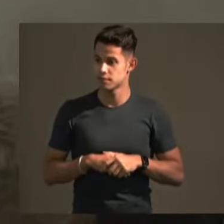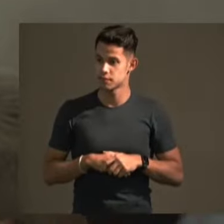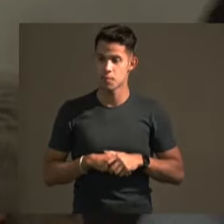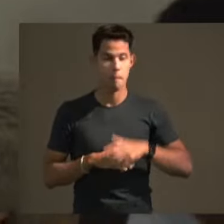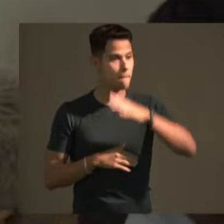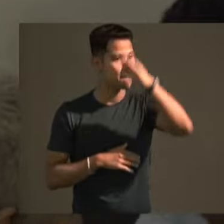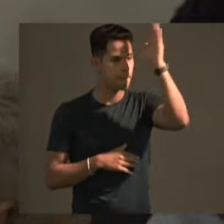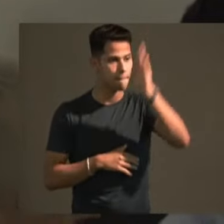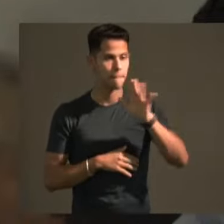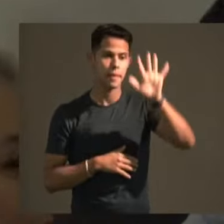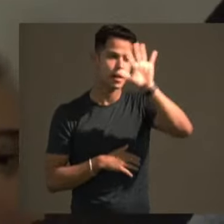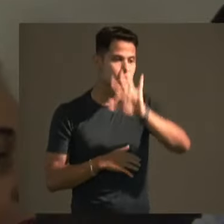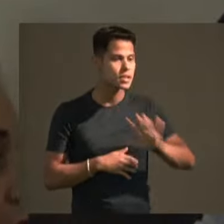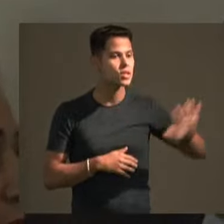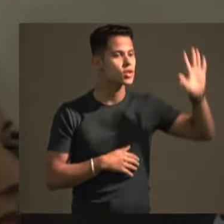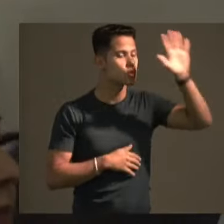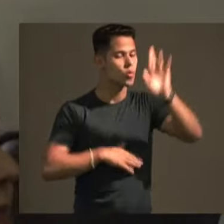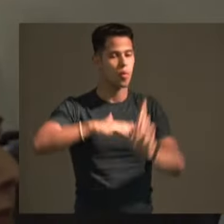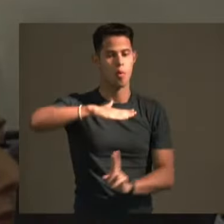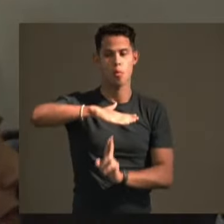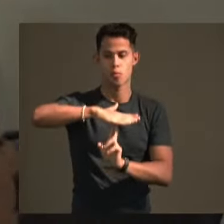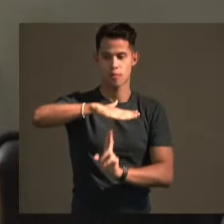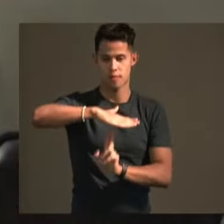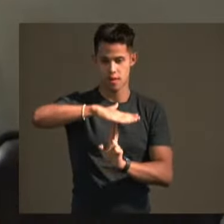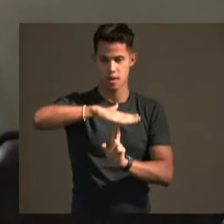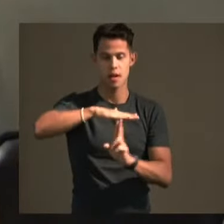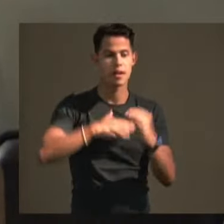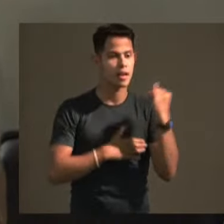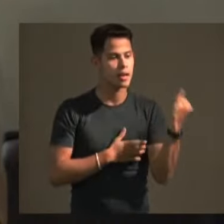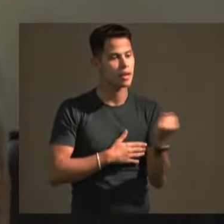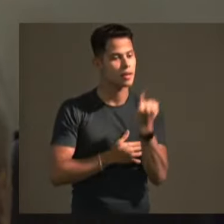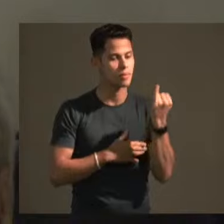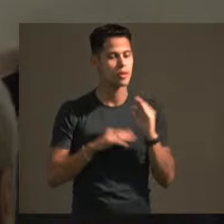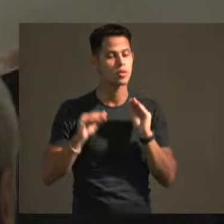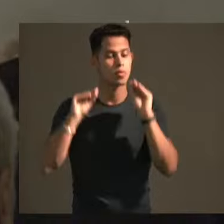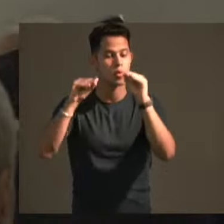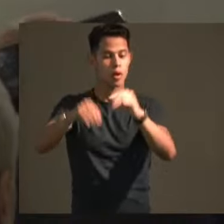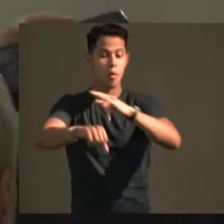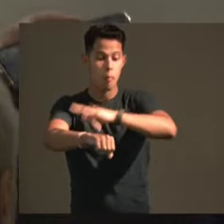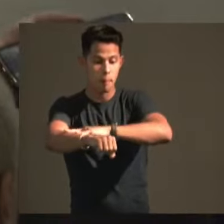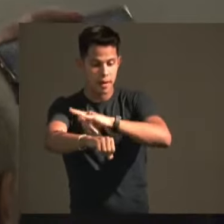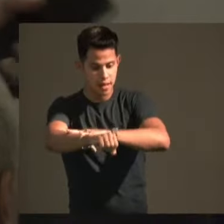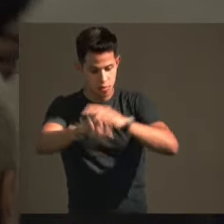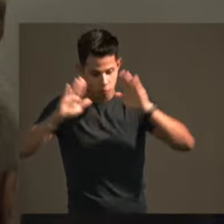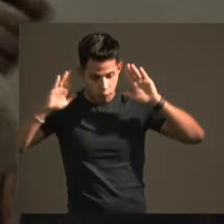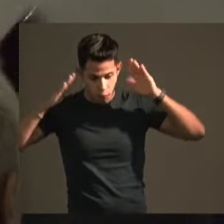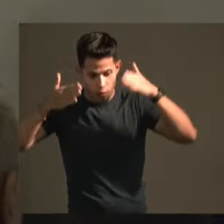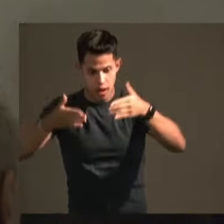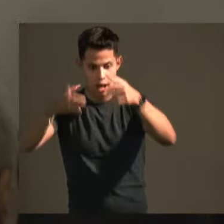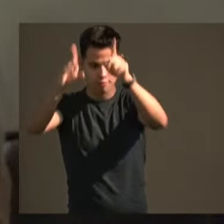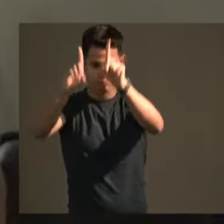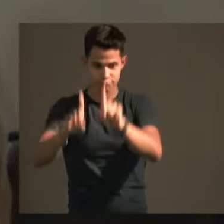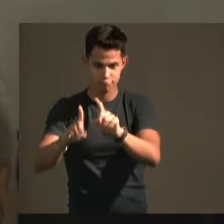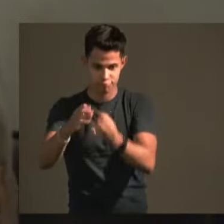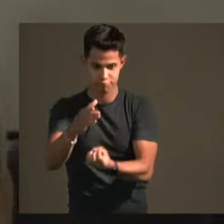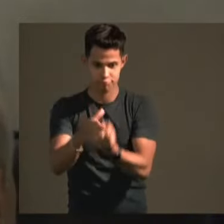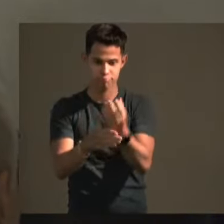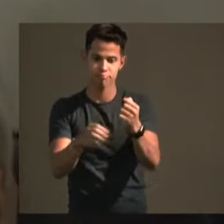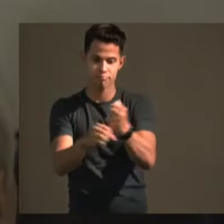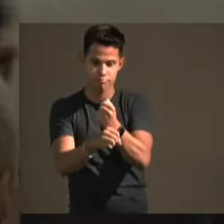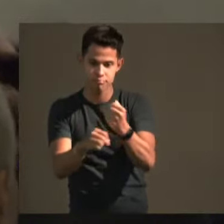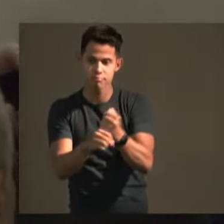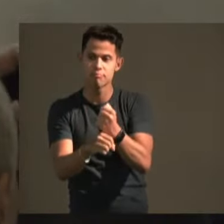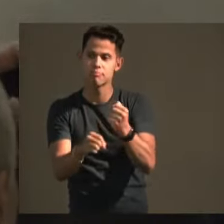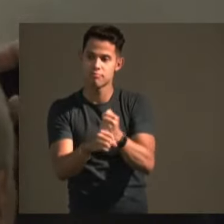todo o Brasil, todas as rodoviárias são obrigadas a colocar um banheiro no banheiro especial para os deficientes, incluir também as pessoas com ostomia,